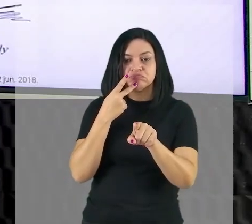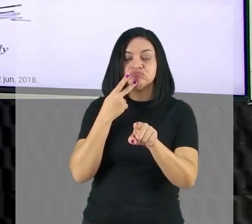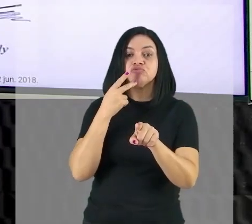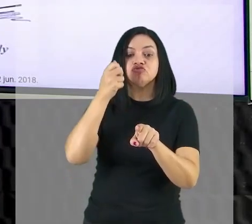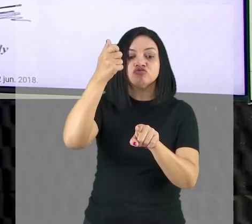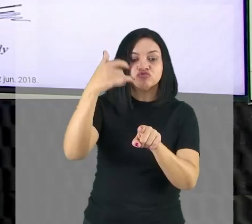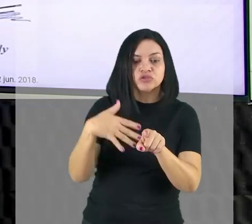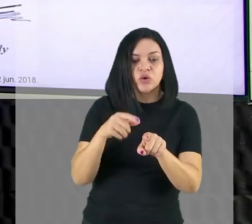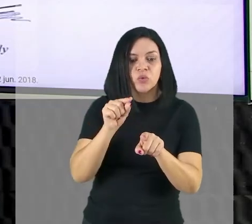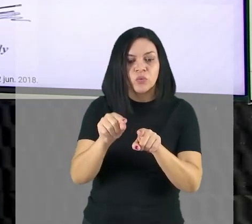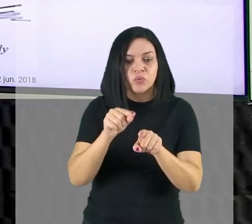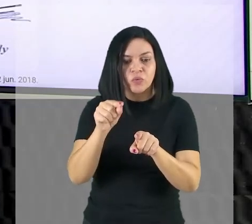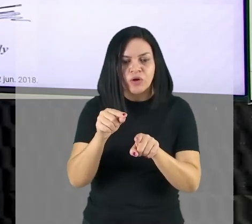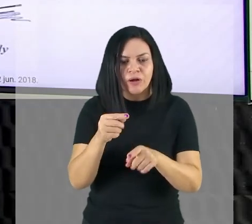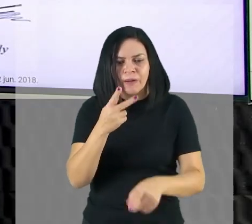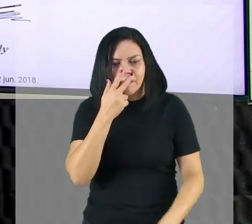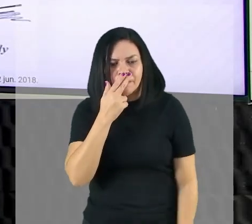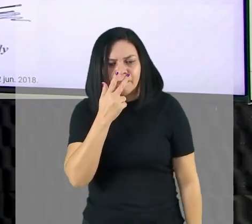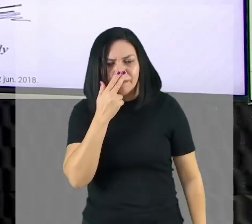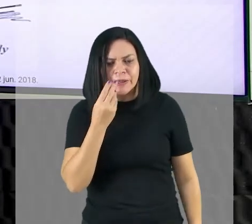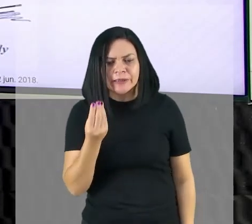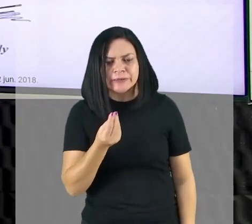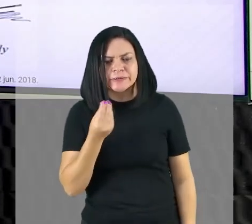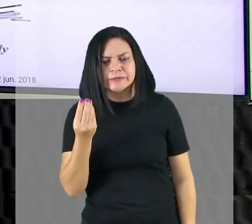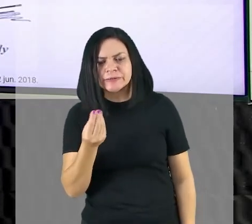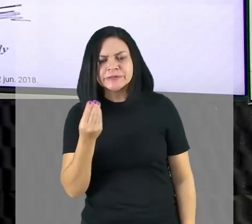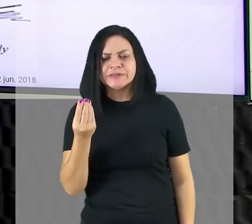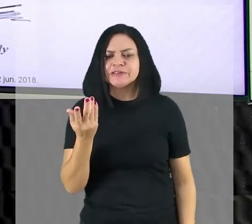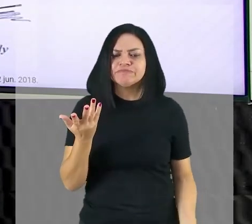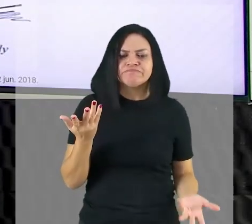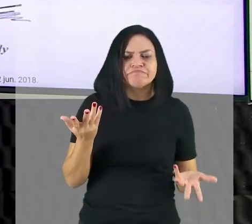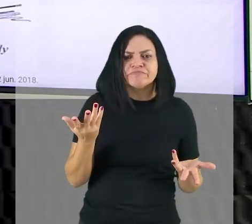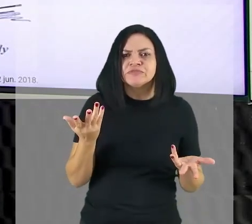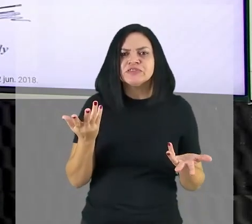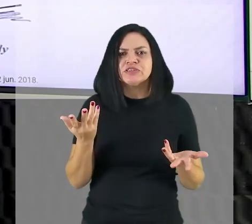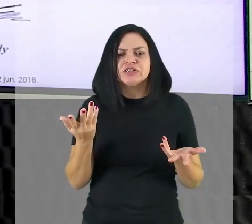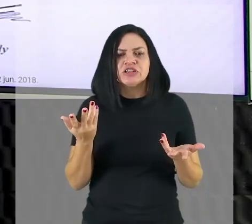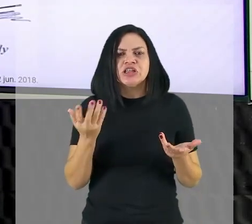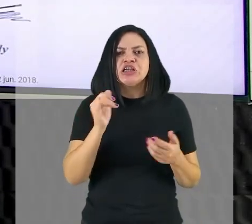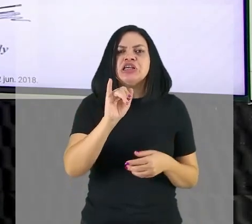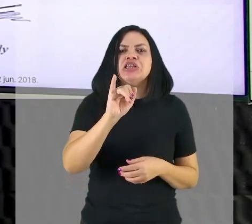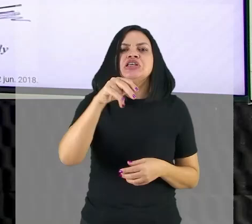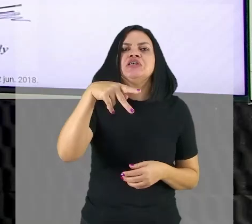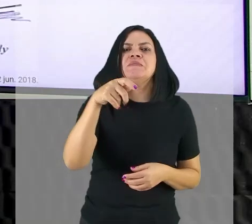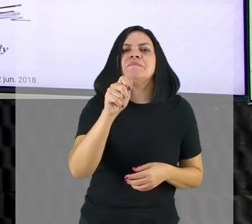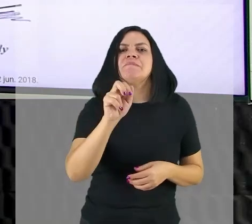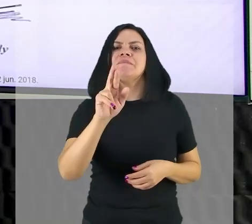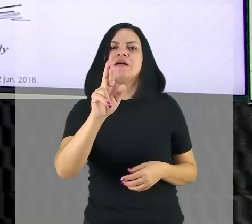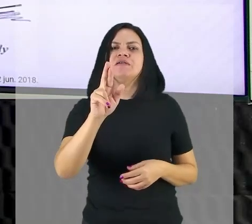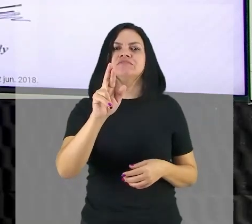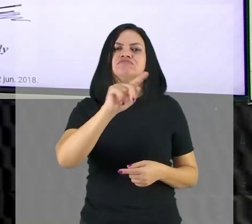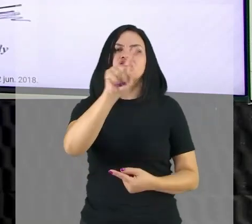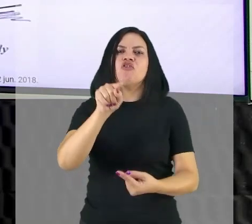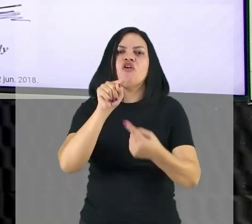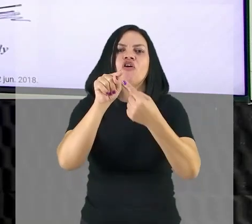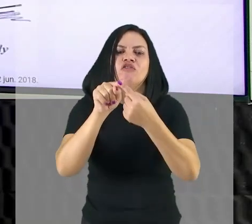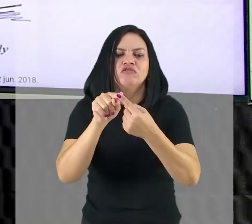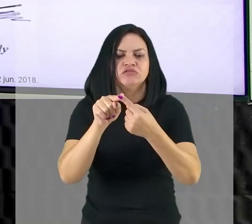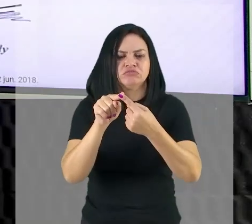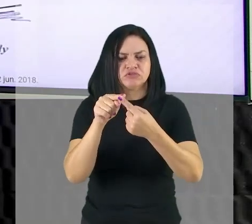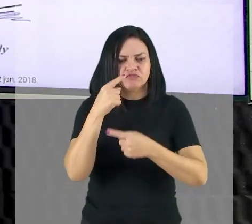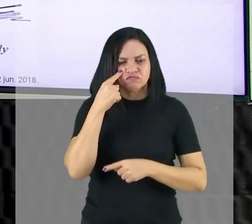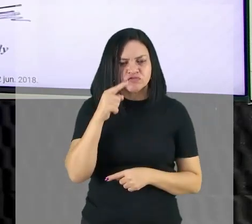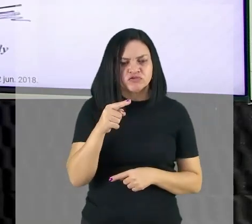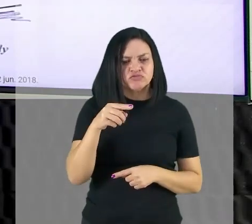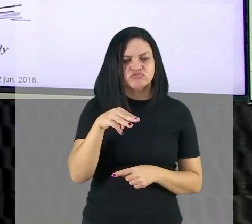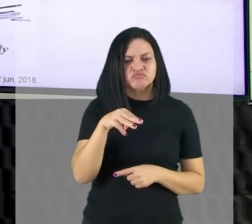letra, significaria algo como que está ímpar com algo. Odd, em